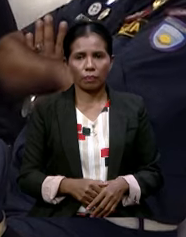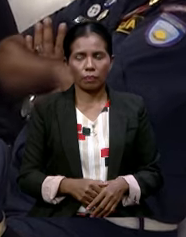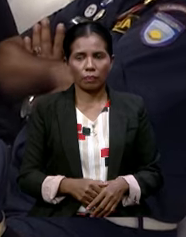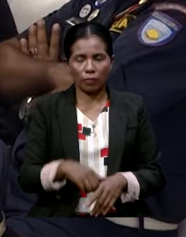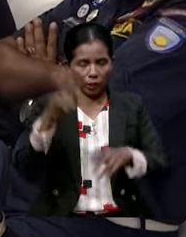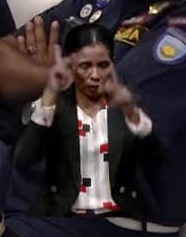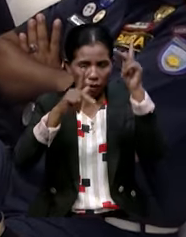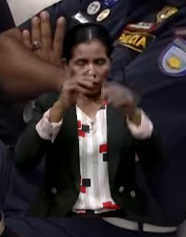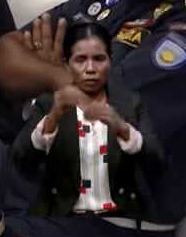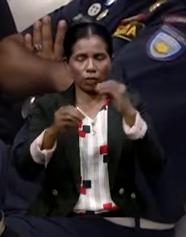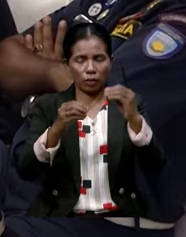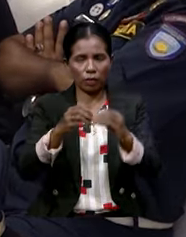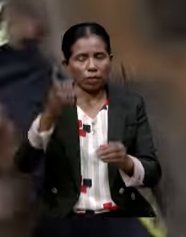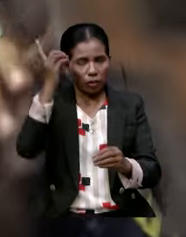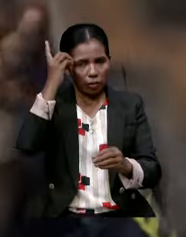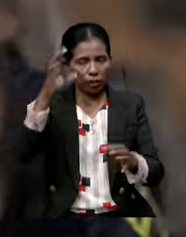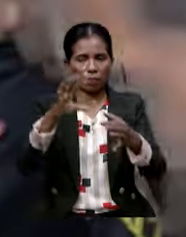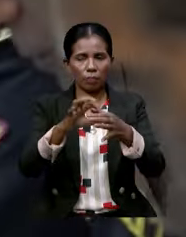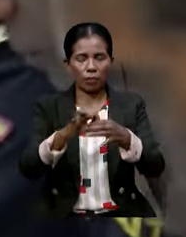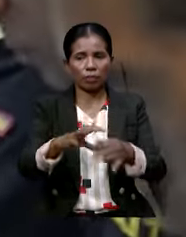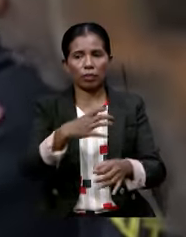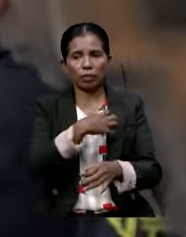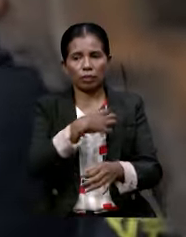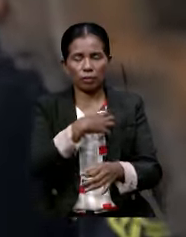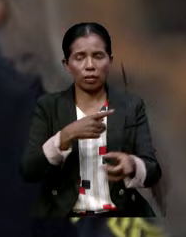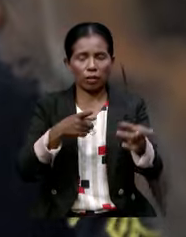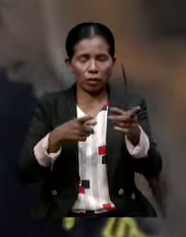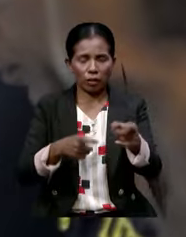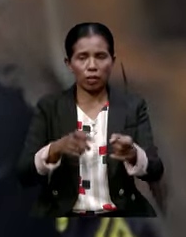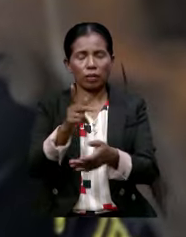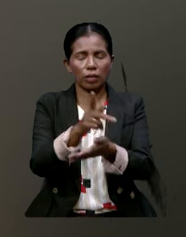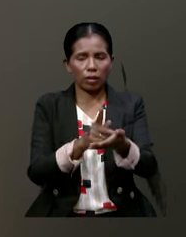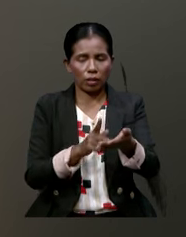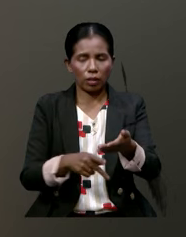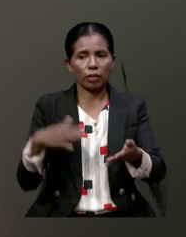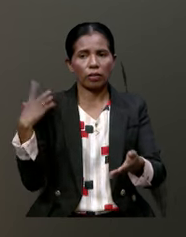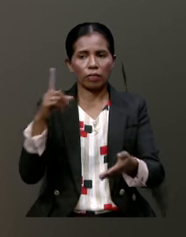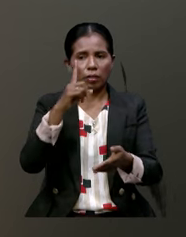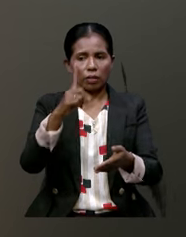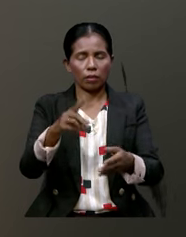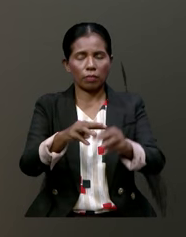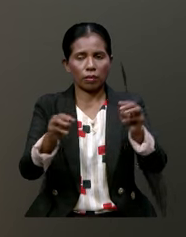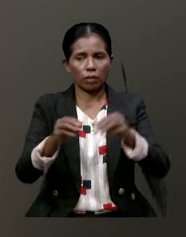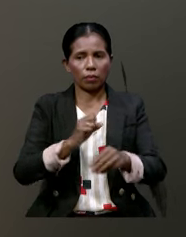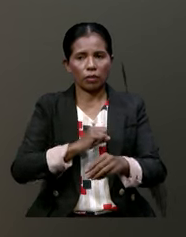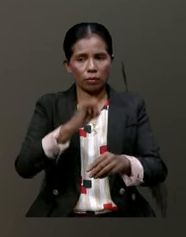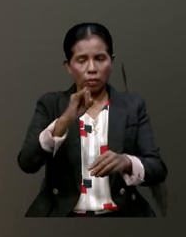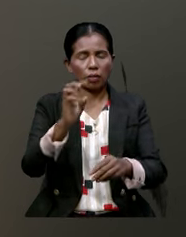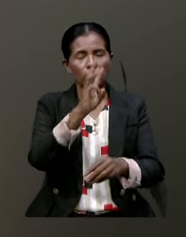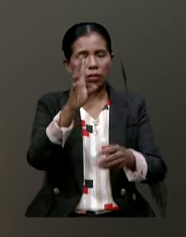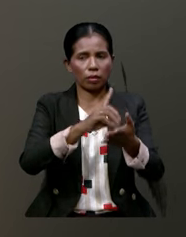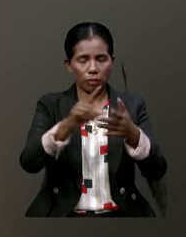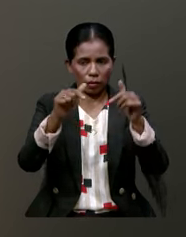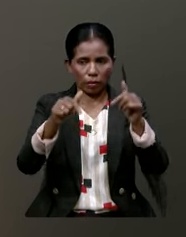Caso Conabá desconfia, membro do Serviço Secreto Tiro Canex Avenida e a município Covalima, quarta semana, né? Comando-Geral